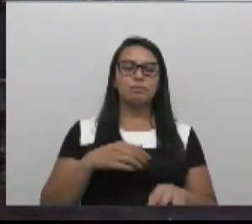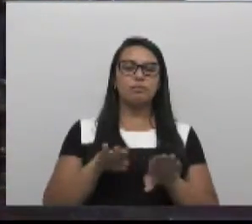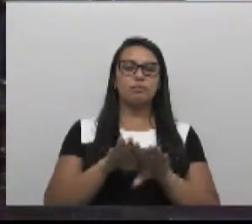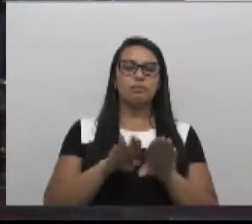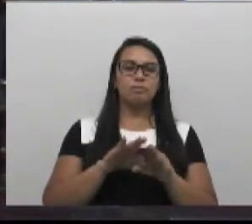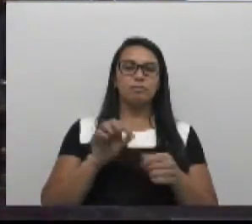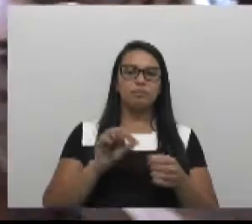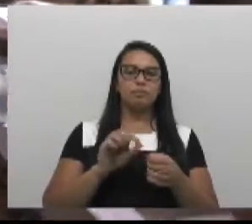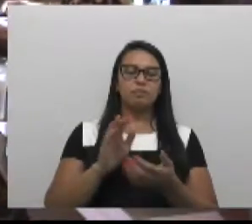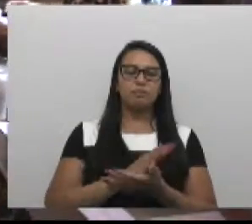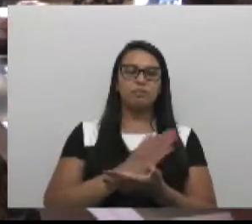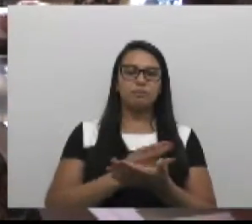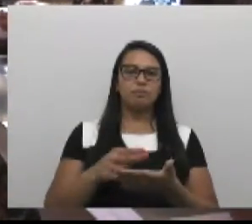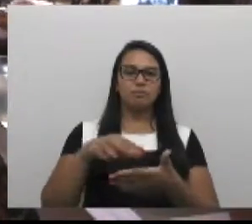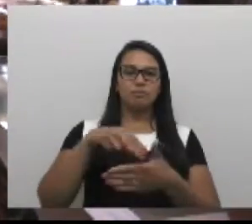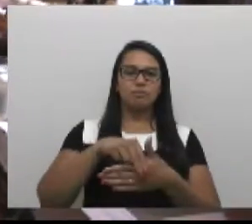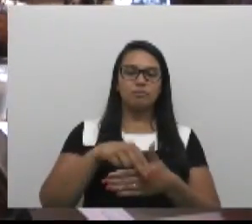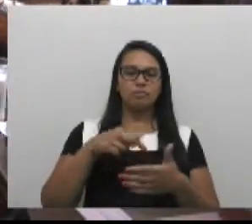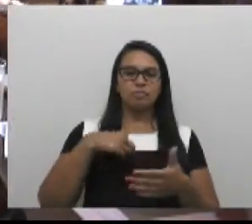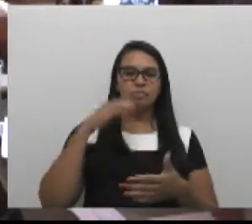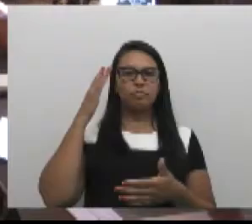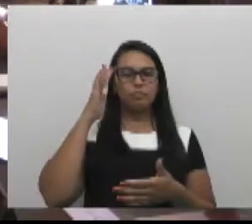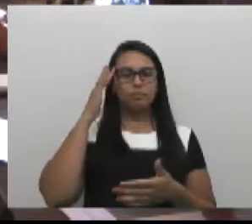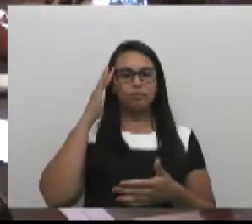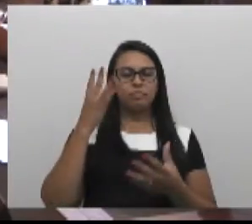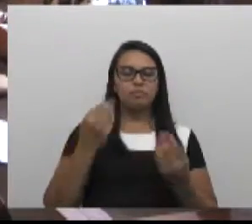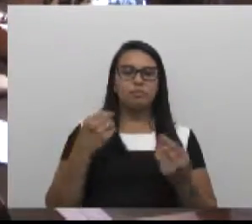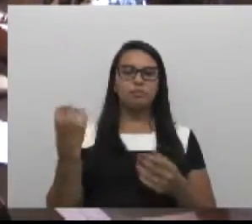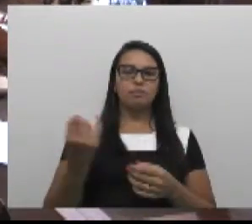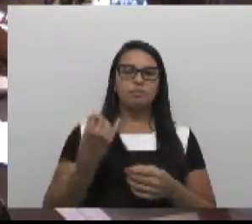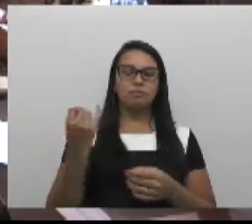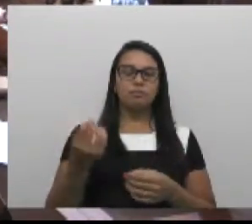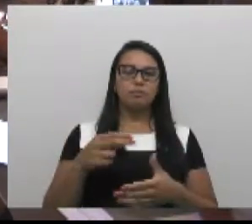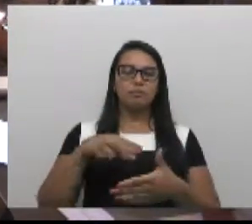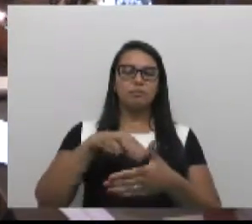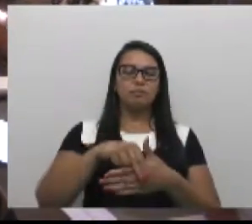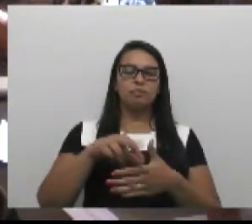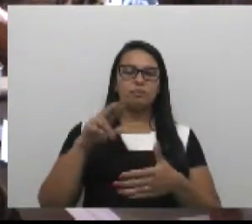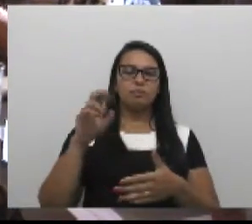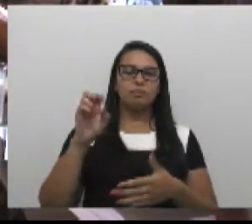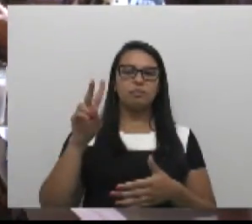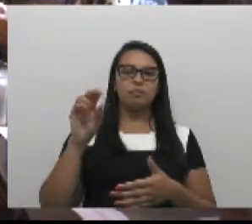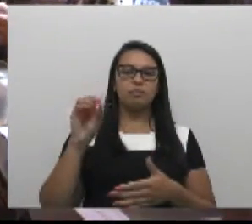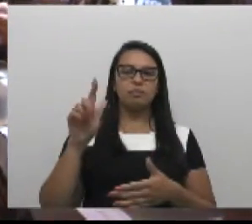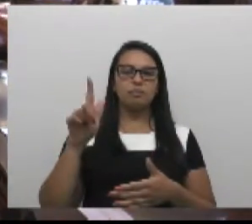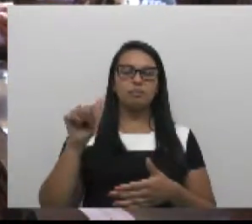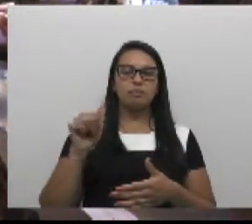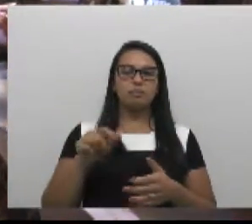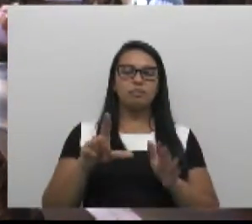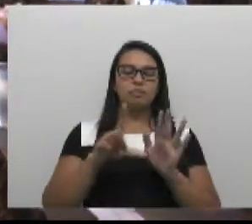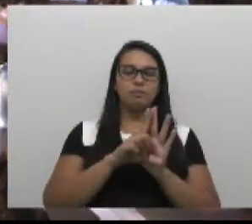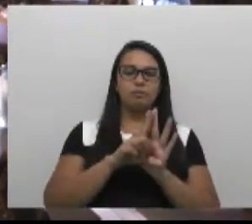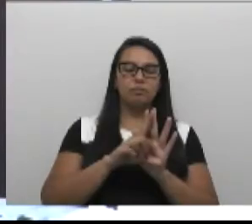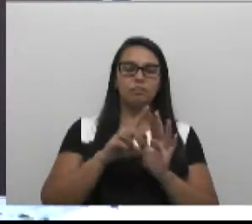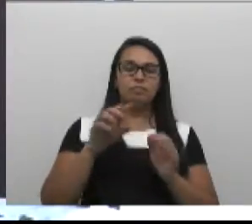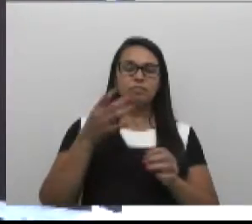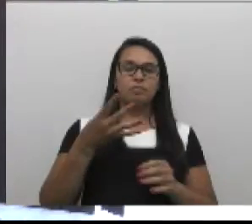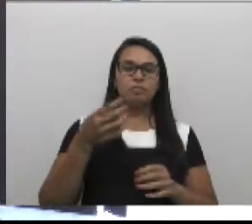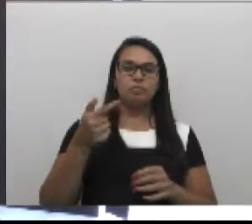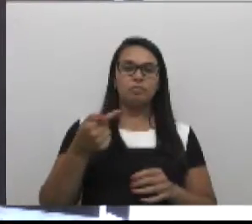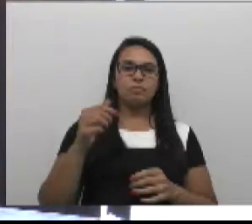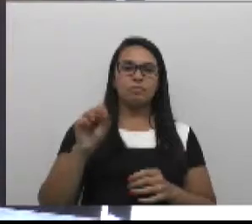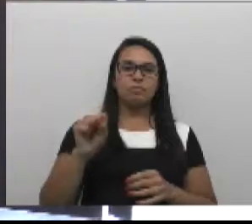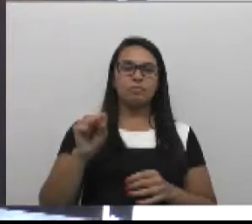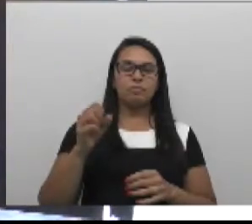eu acho muito importante a gente ver aqui, essa emenda revoga a lei municipal número 4784, de 1990, e